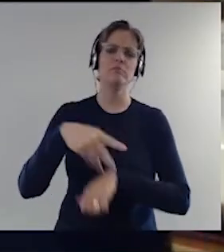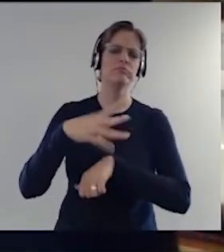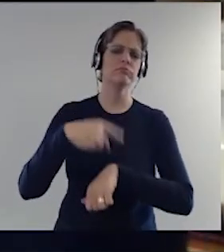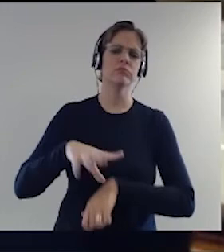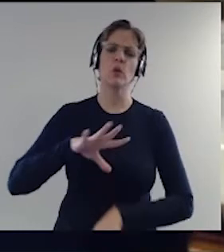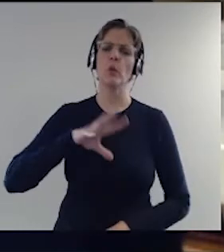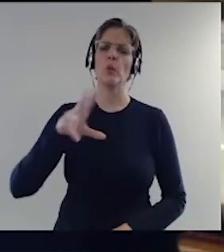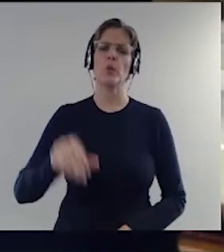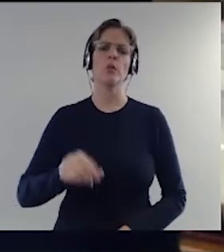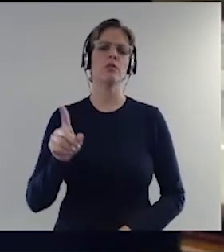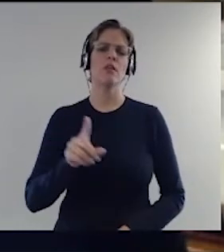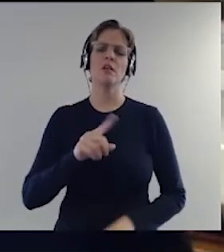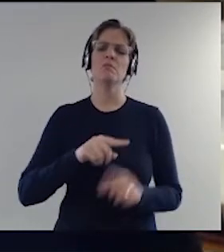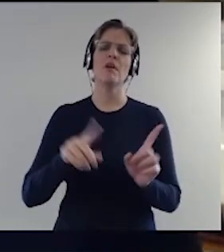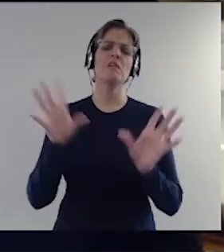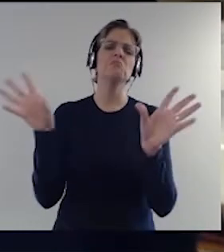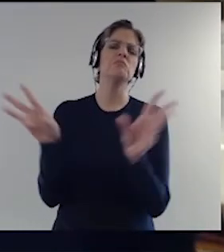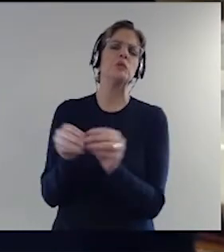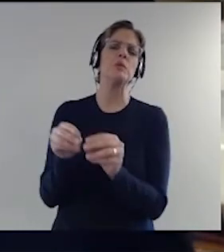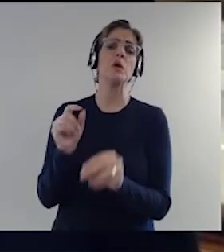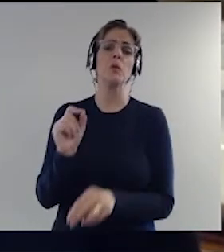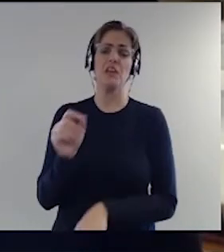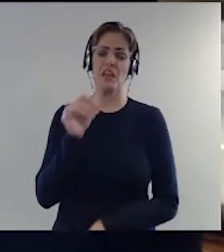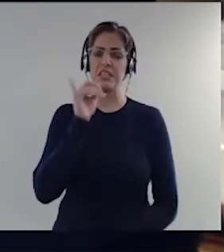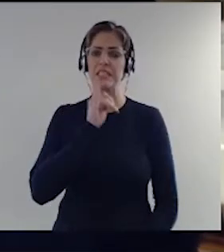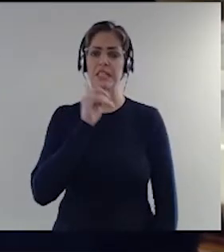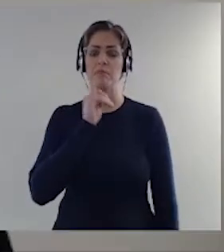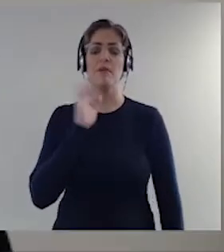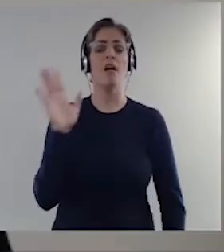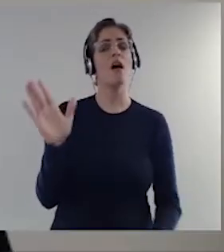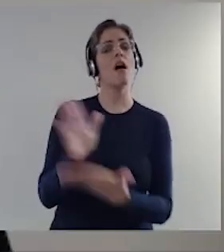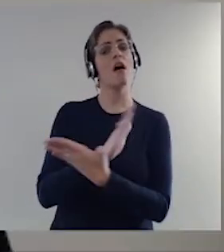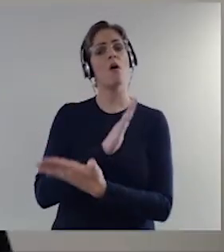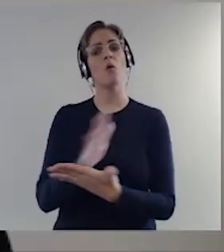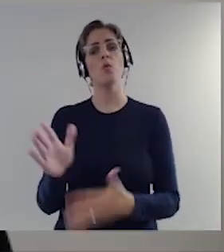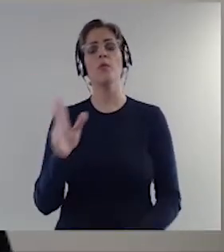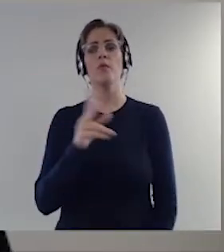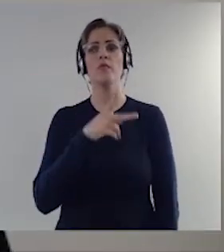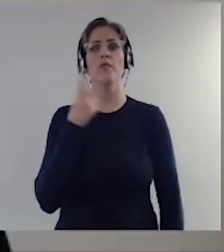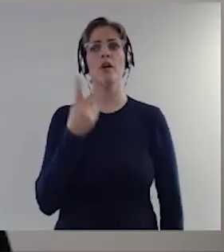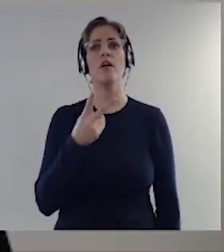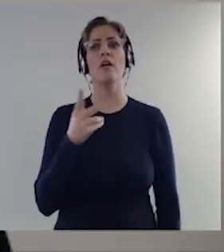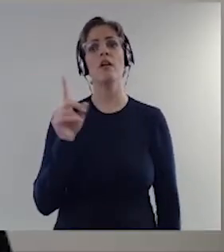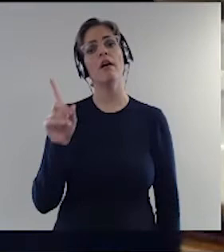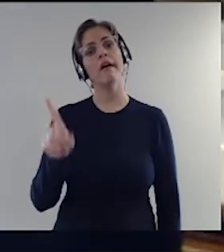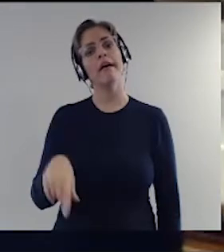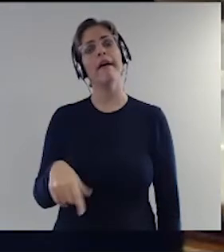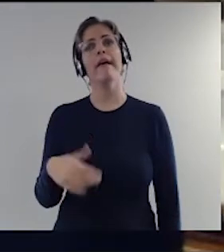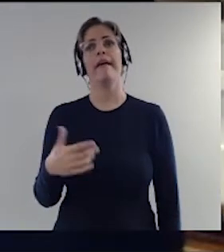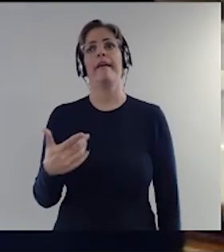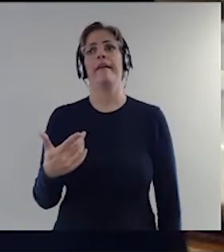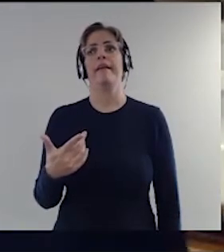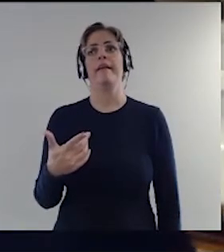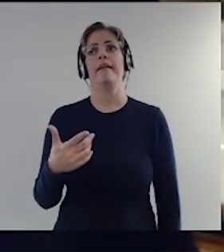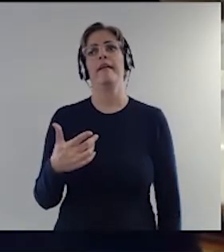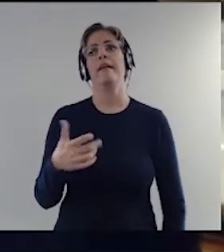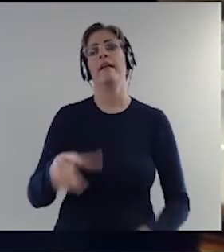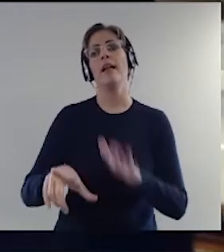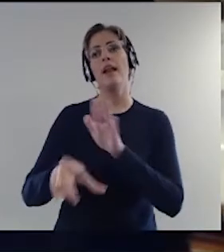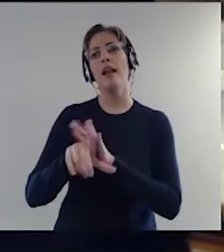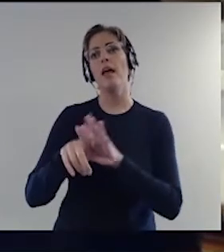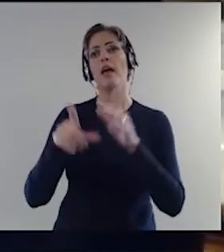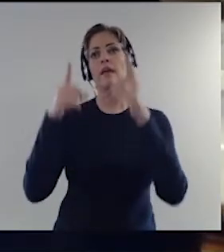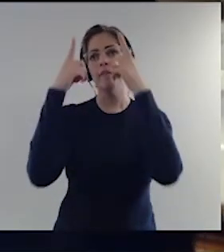argumentos, mas entre esses é que alguns dizem que seria uma lei de violência